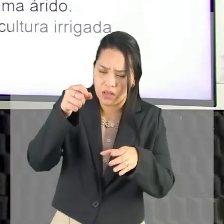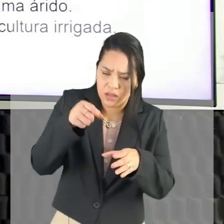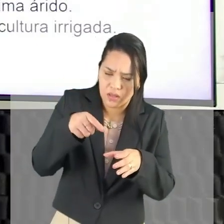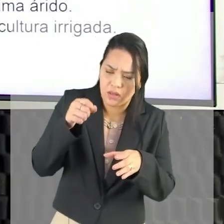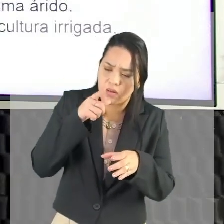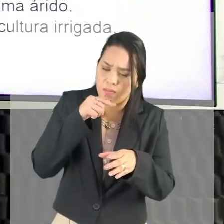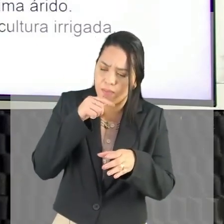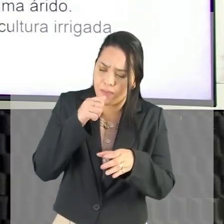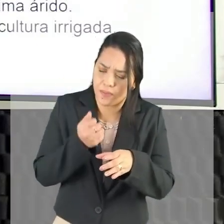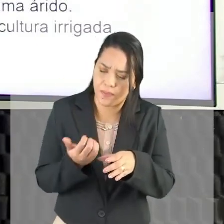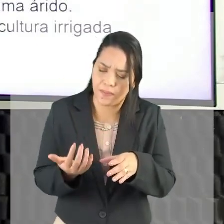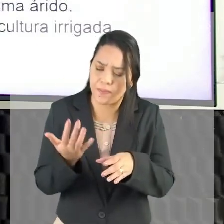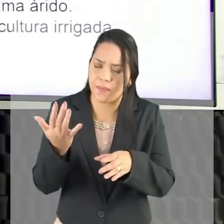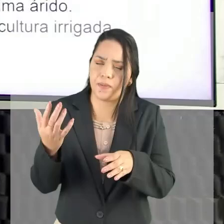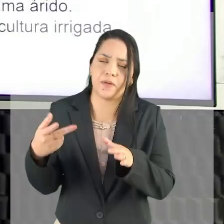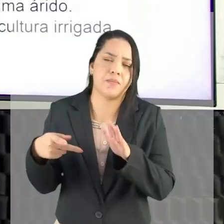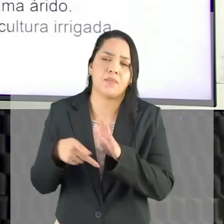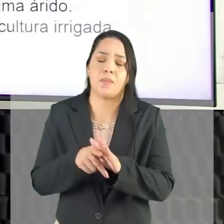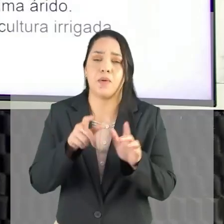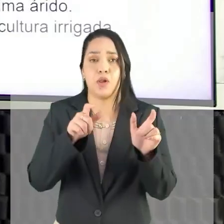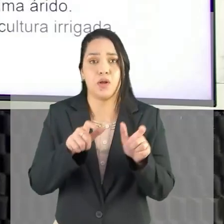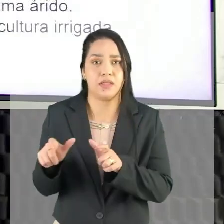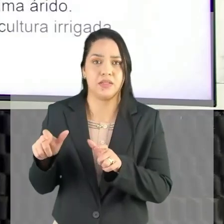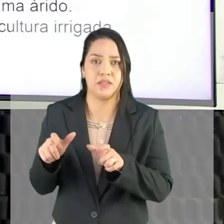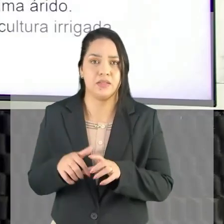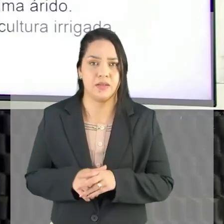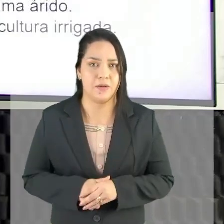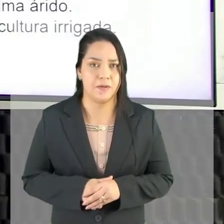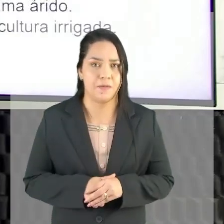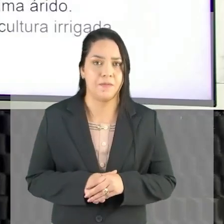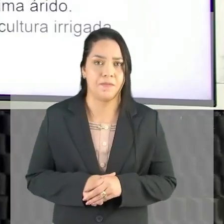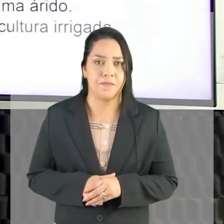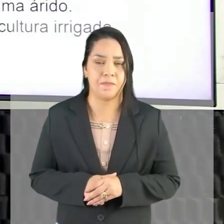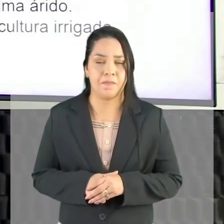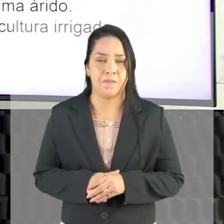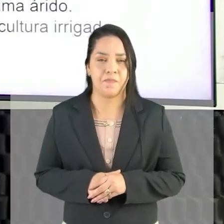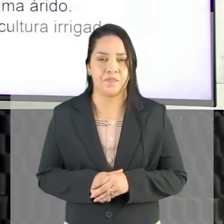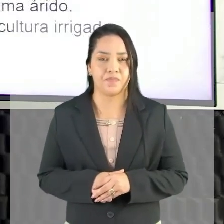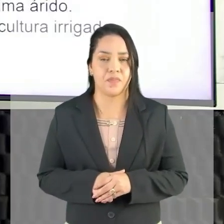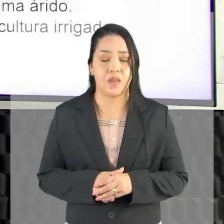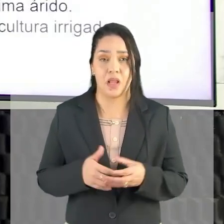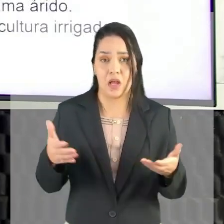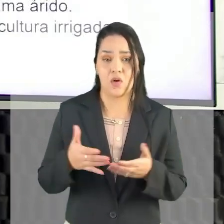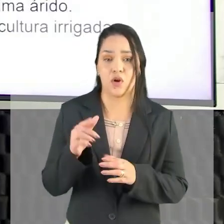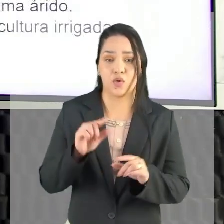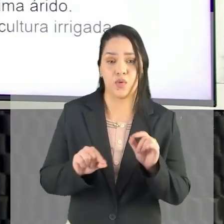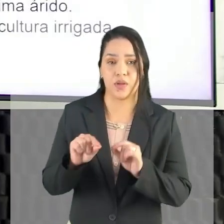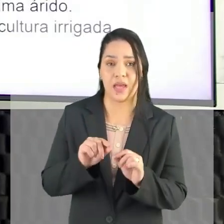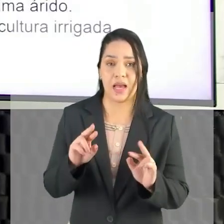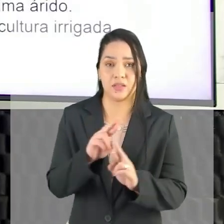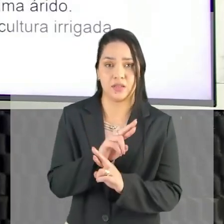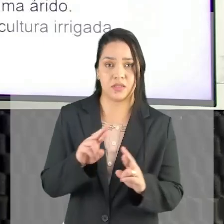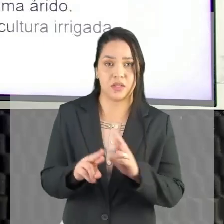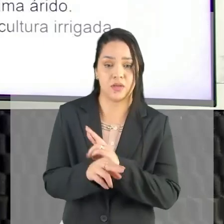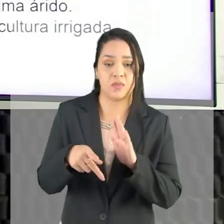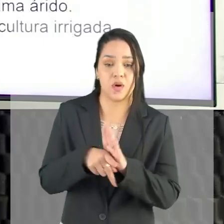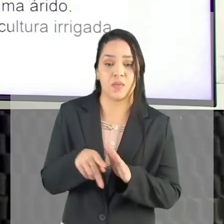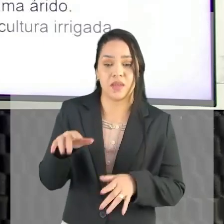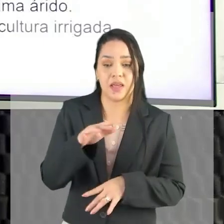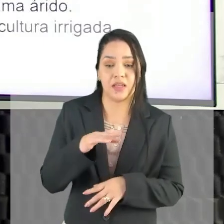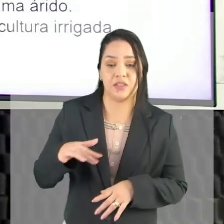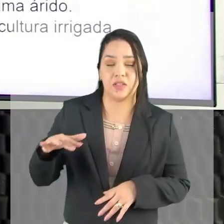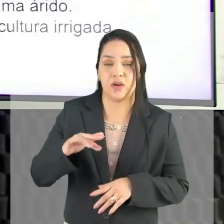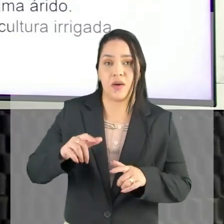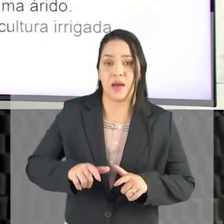normalmente independe da sua localização. Independe, normalmente. Aqui ele está associando por conta da região ser